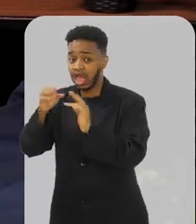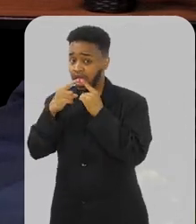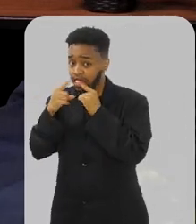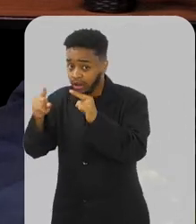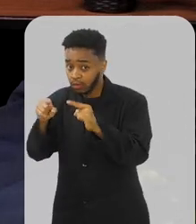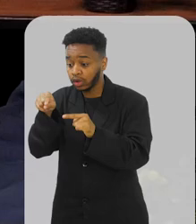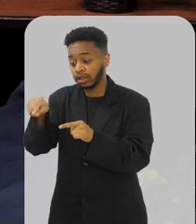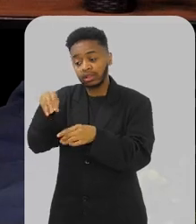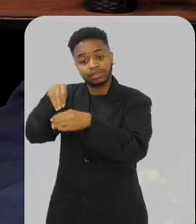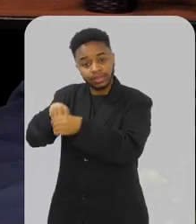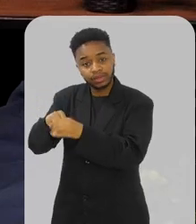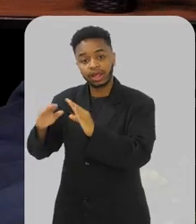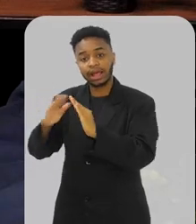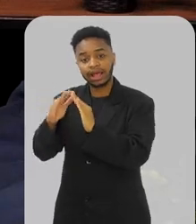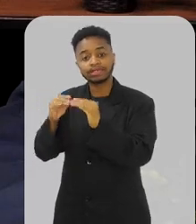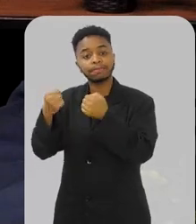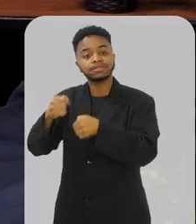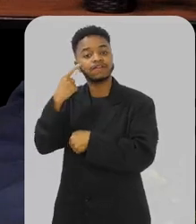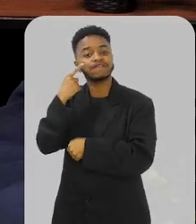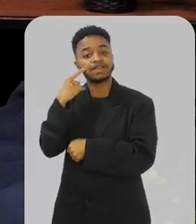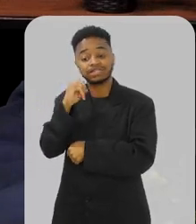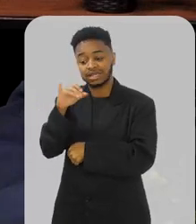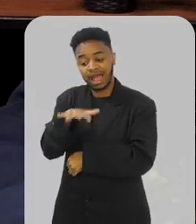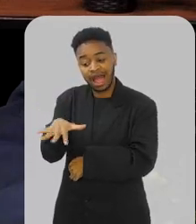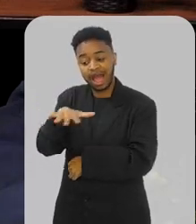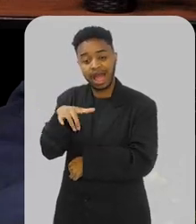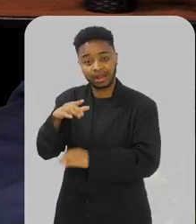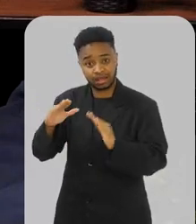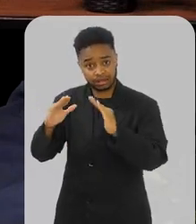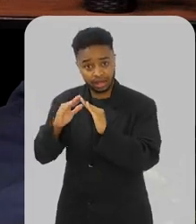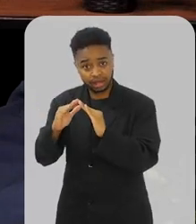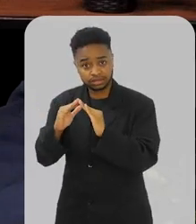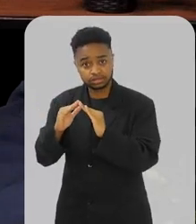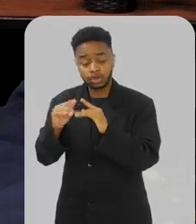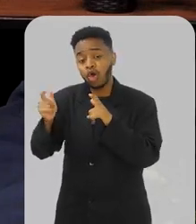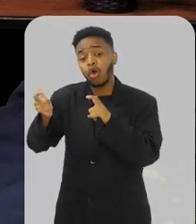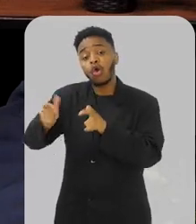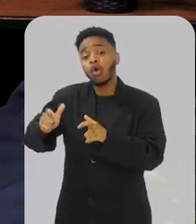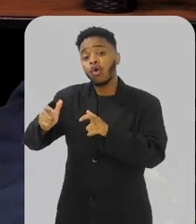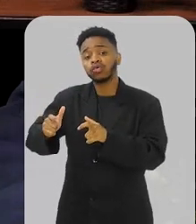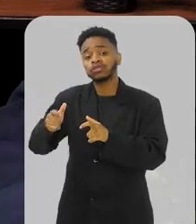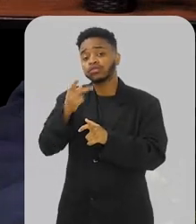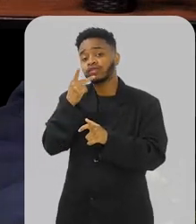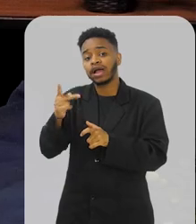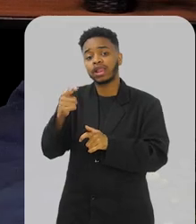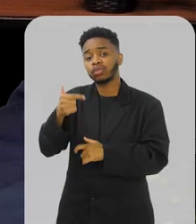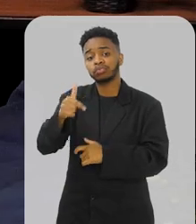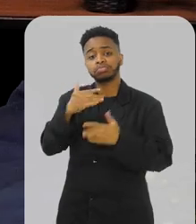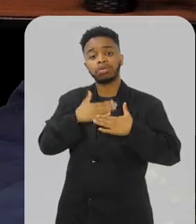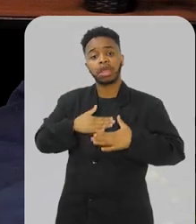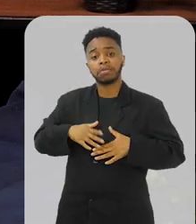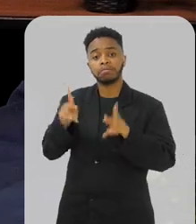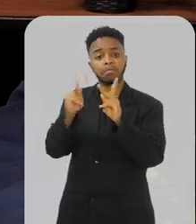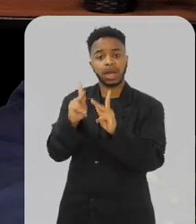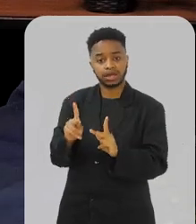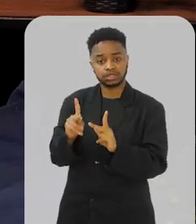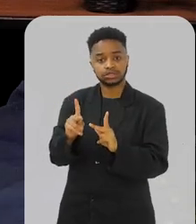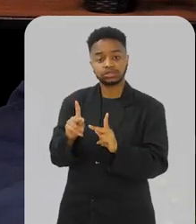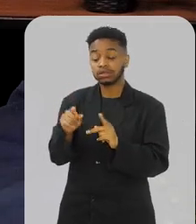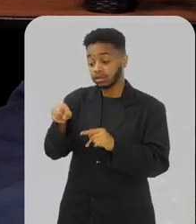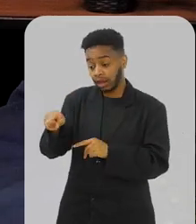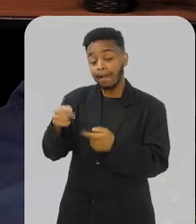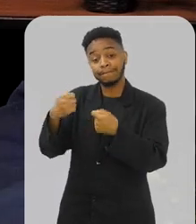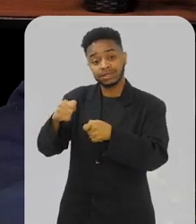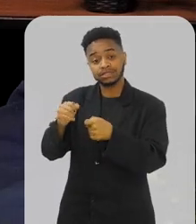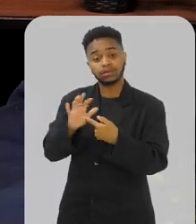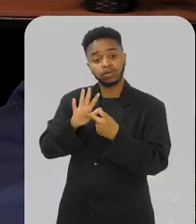reclamante, dentro daquela área. Se é uma área residencial, aonde você diz que você não tem o seu sossego, tem que